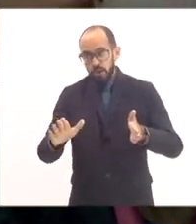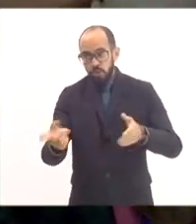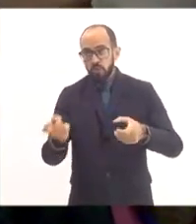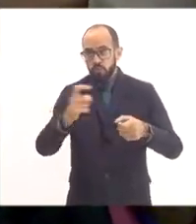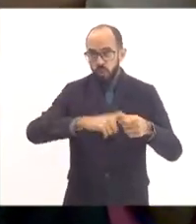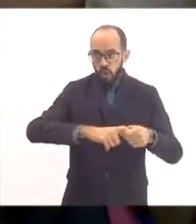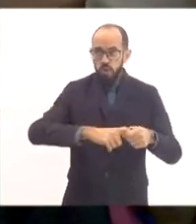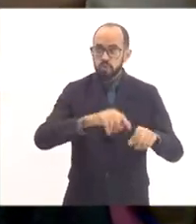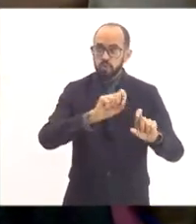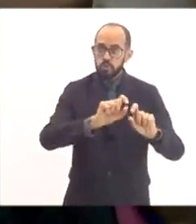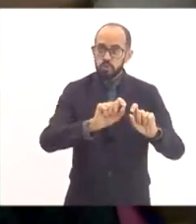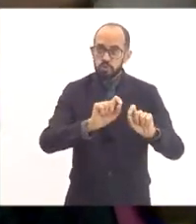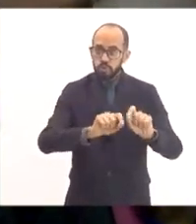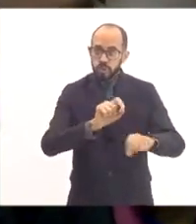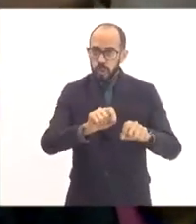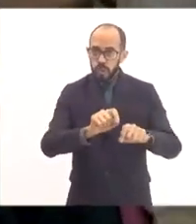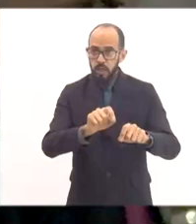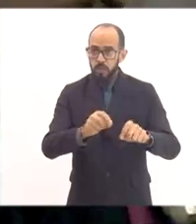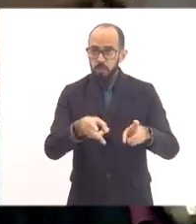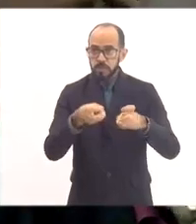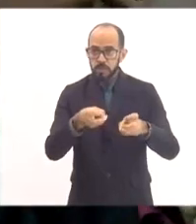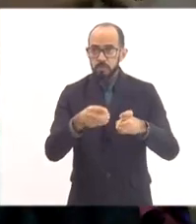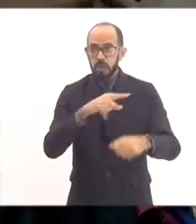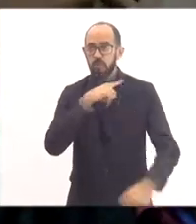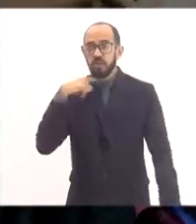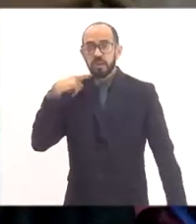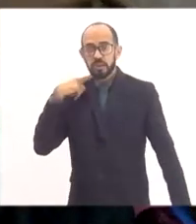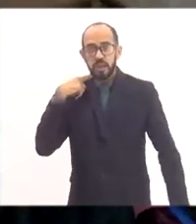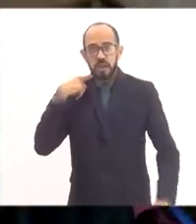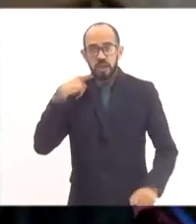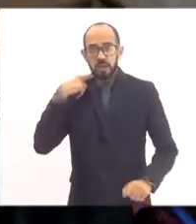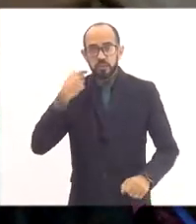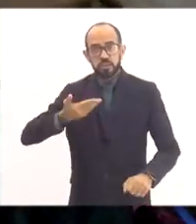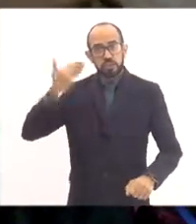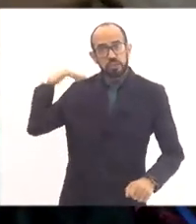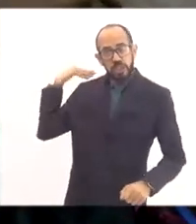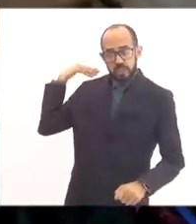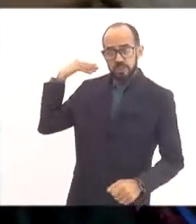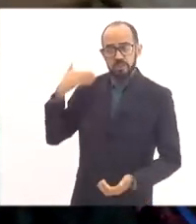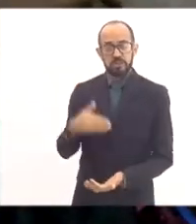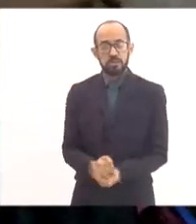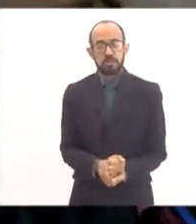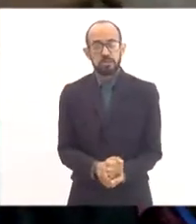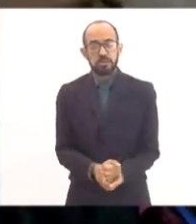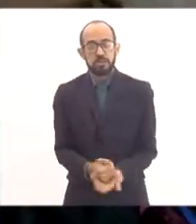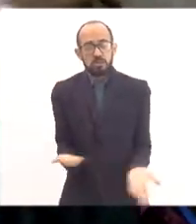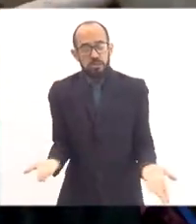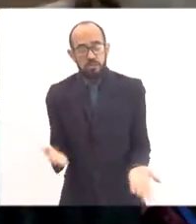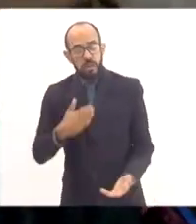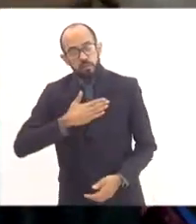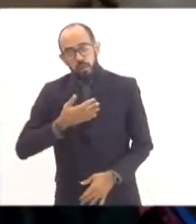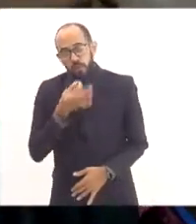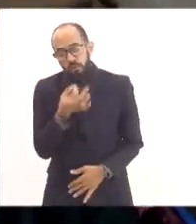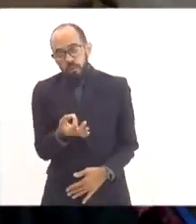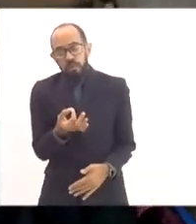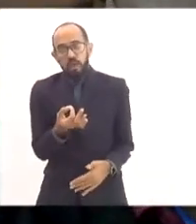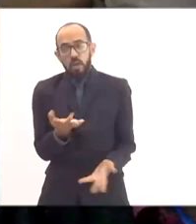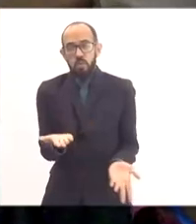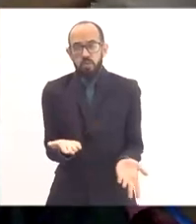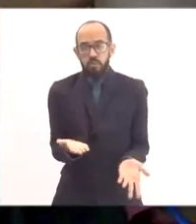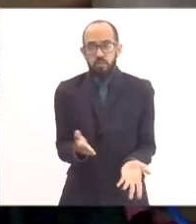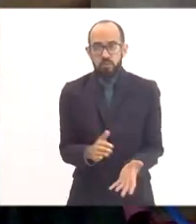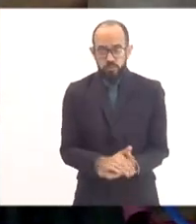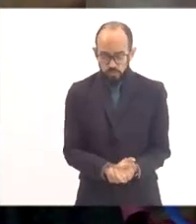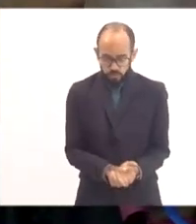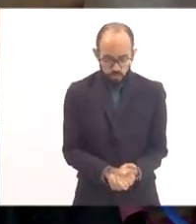retroativo? Considerar como no prazo de validade para nos convocar e voltar ao status quo antes. Eu vejo por essas duas linhas de raciocínio. Vou